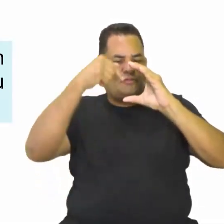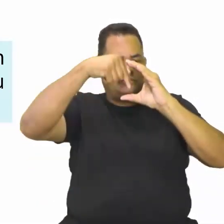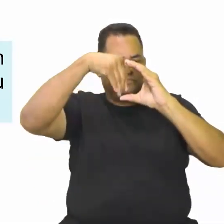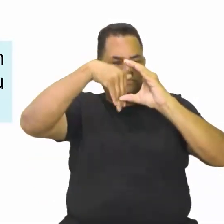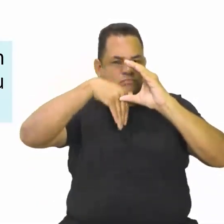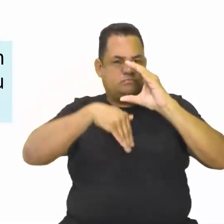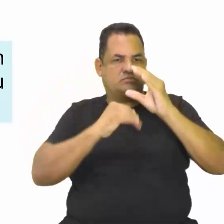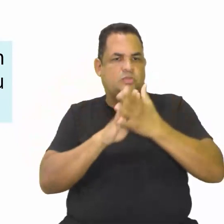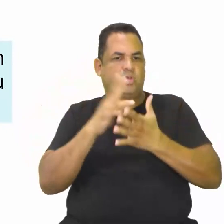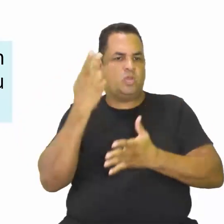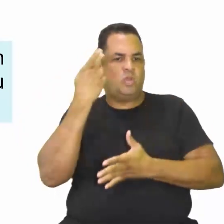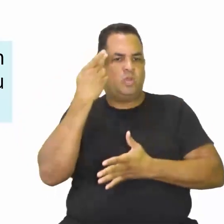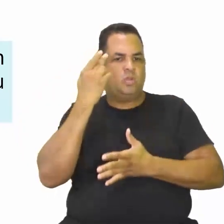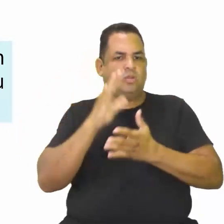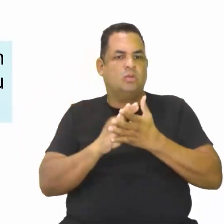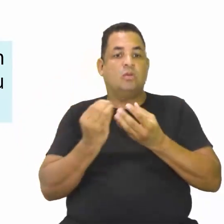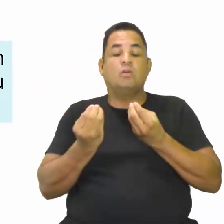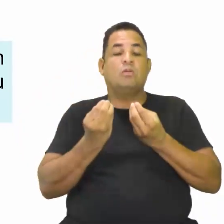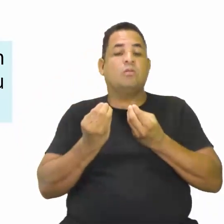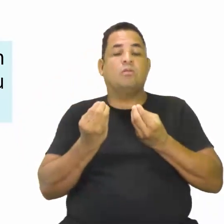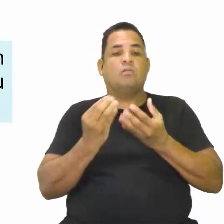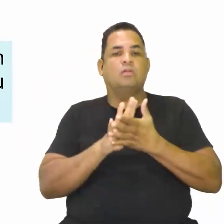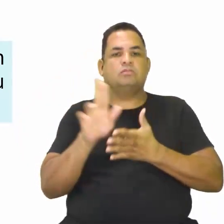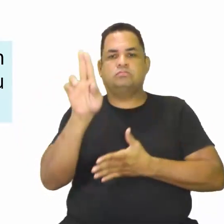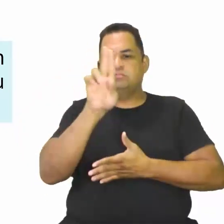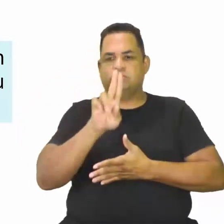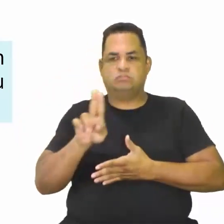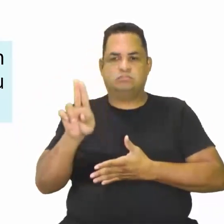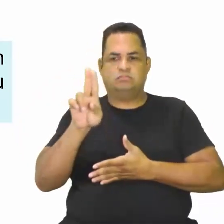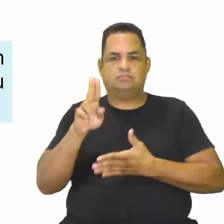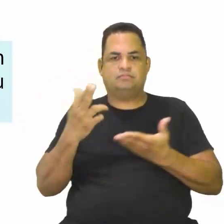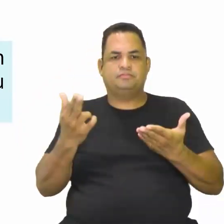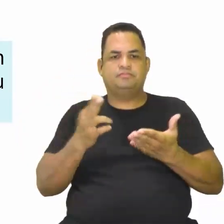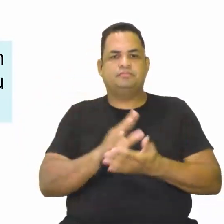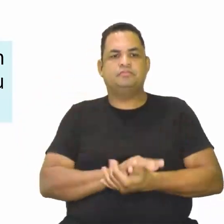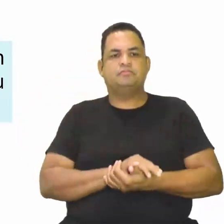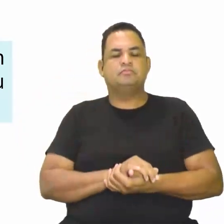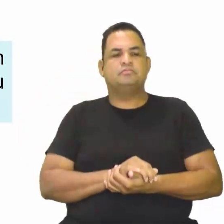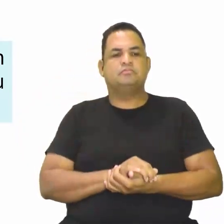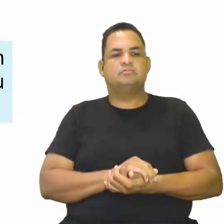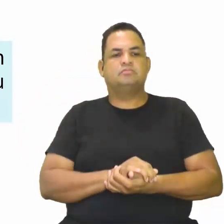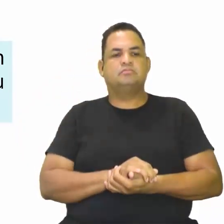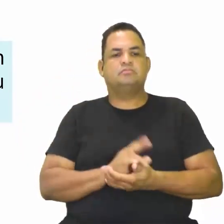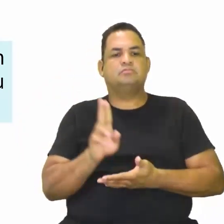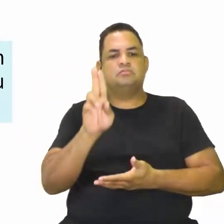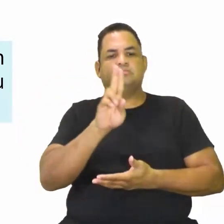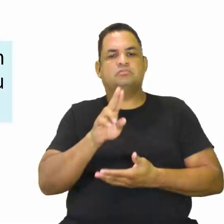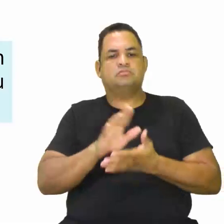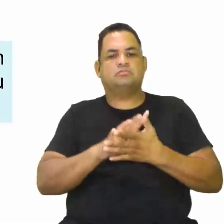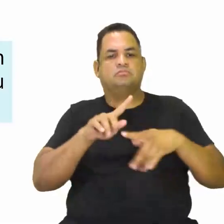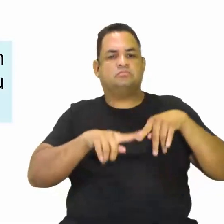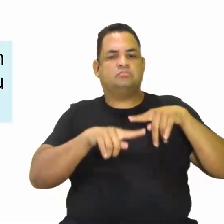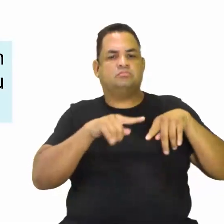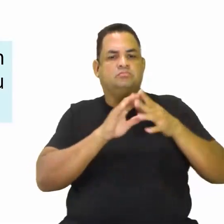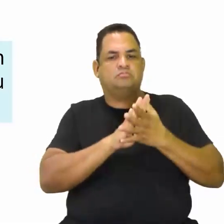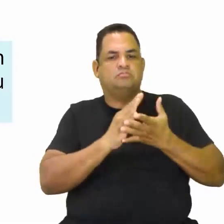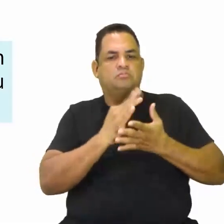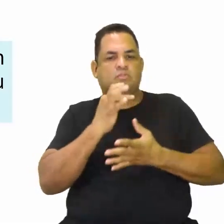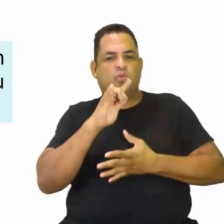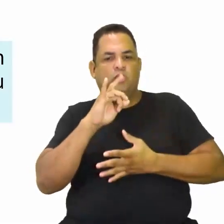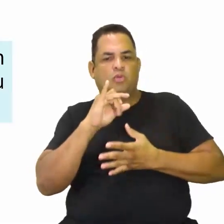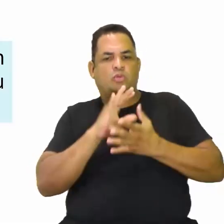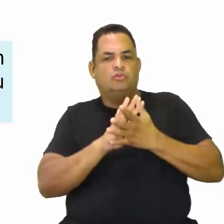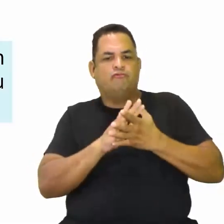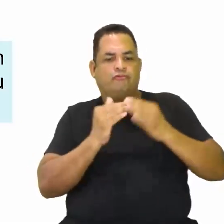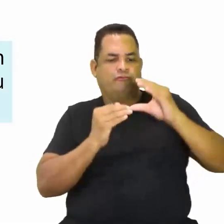Como que é utilizada uma filtração comum? É utilizada da seguinte maneira. Utiliza-se um material poroso,